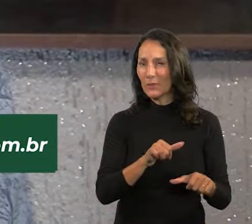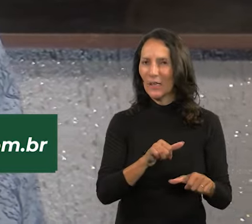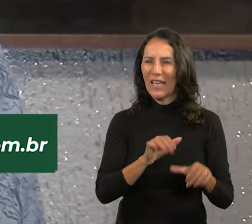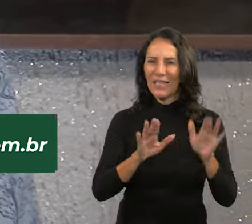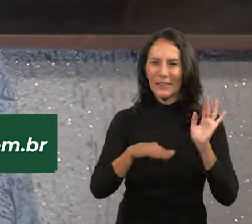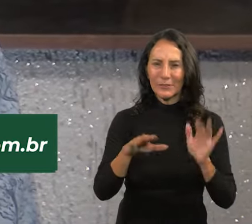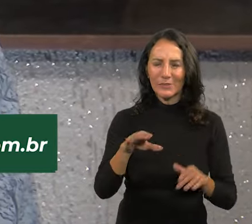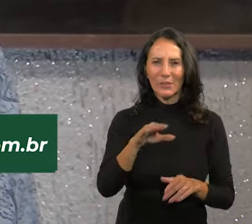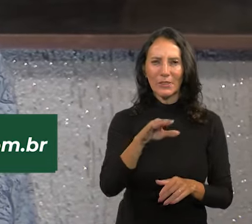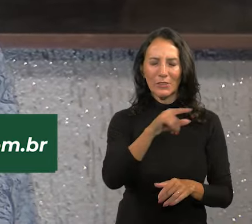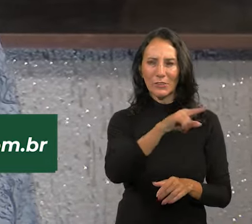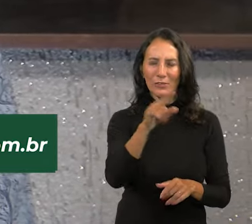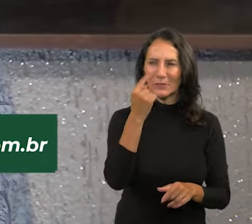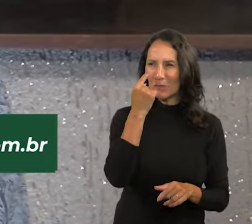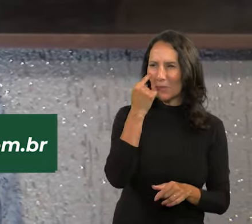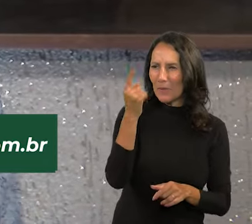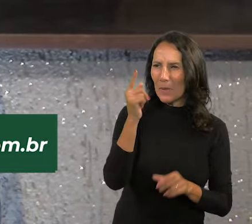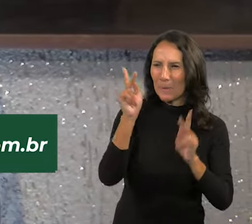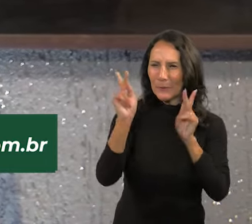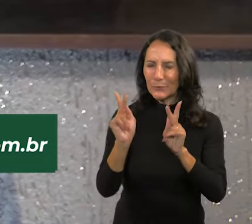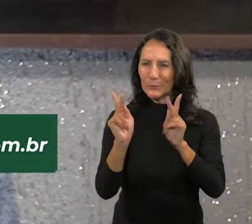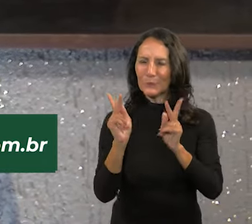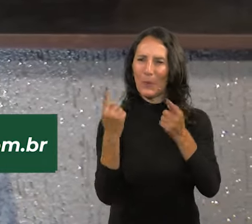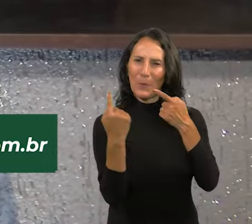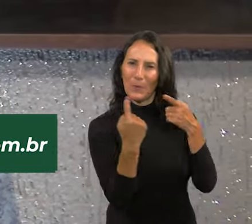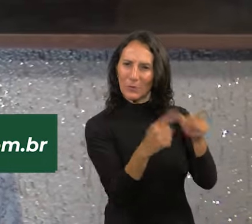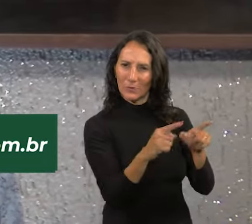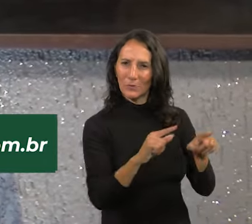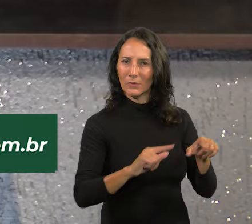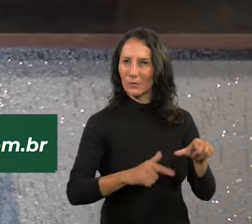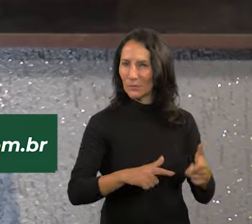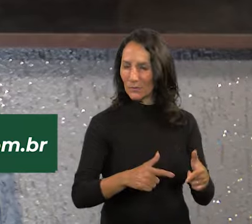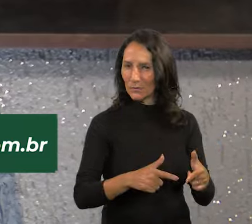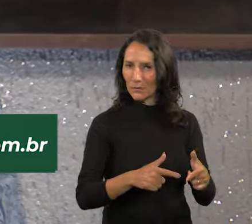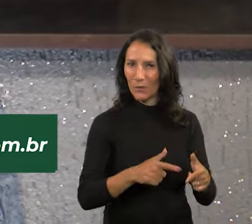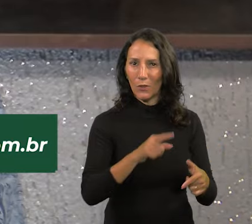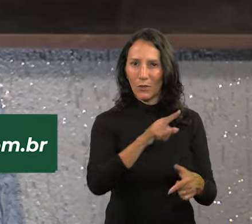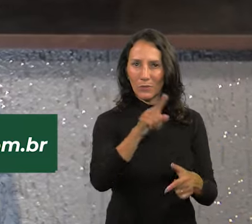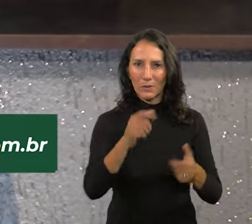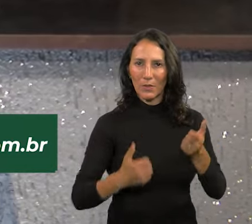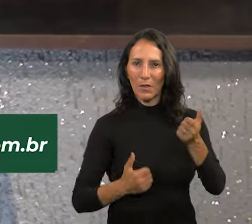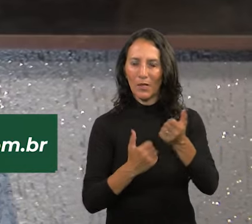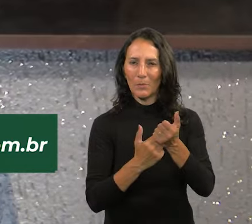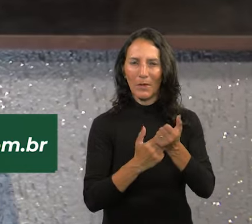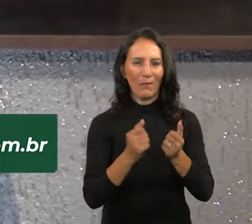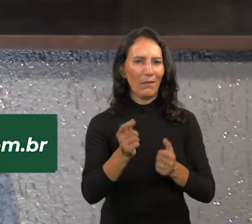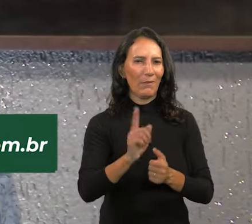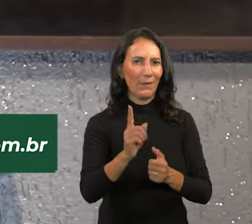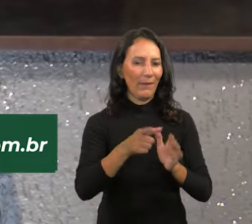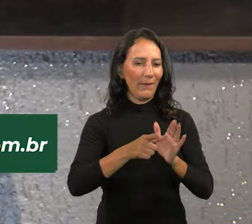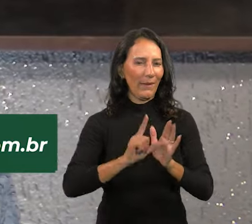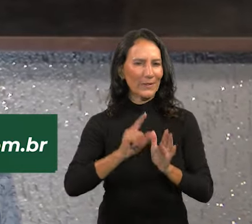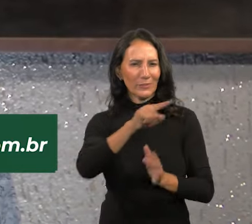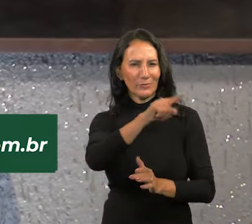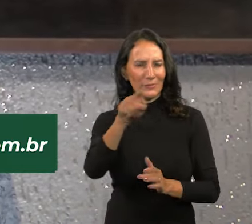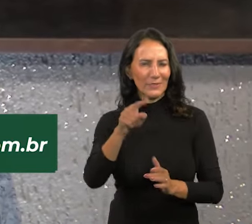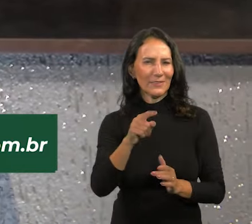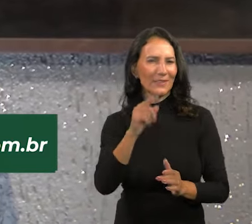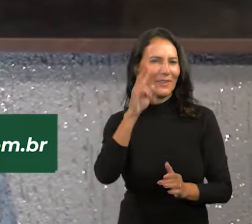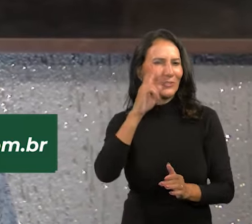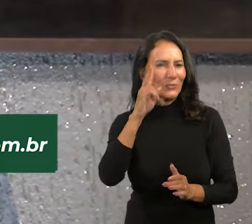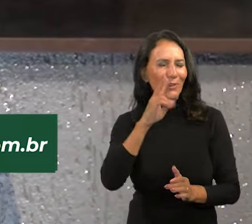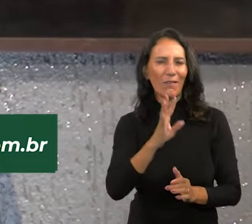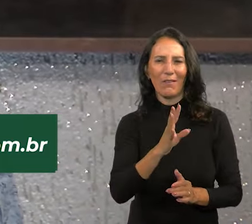você tome partido aí contra Israel, é importante você ler a história de Israel, por que Deus escolheu